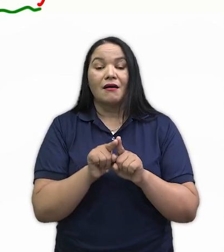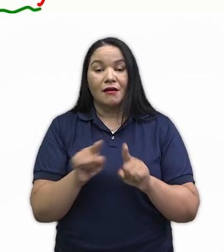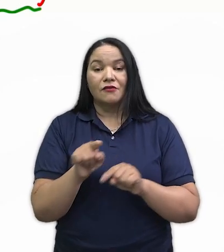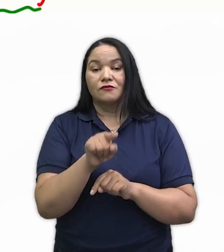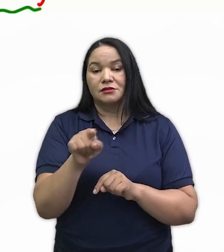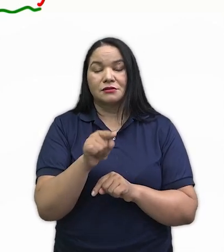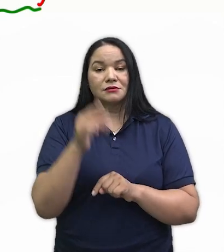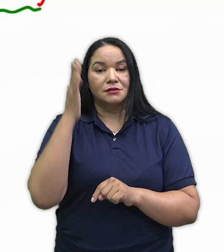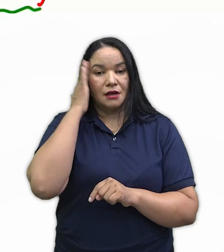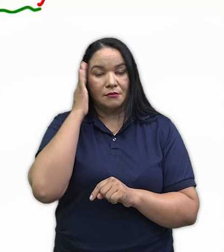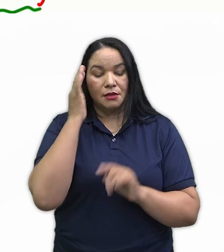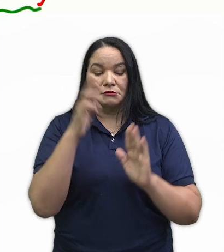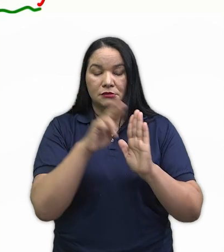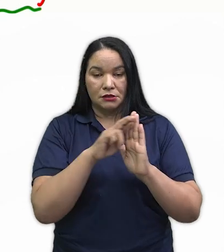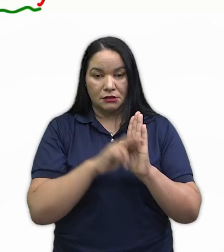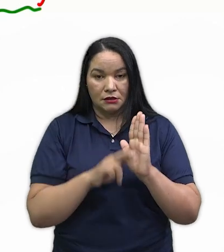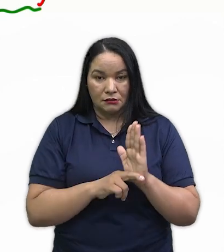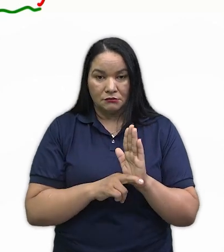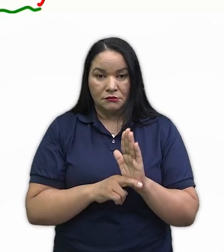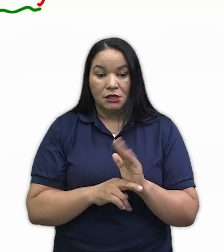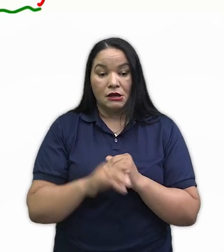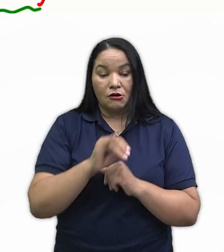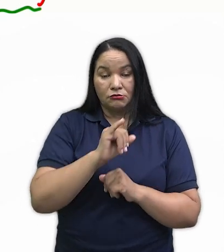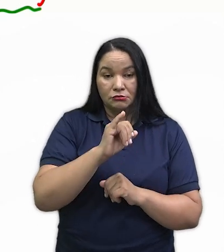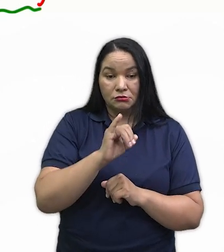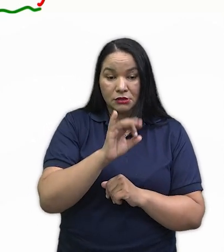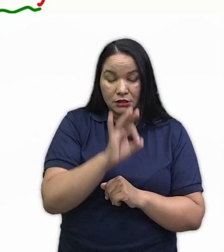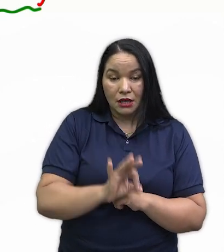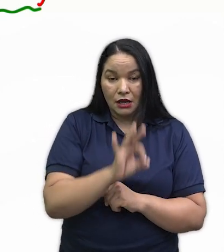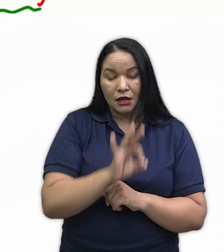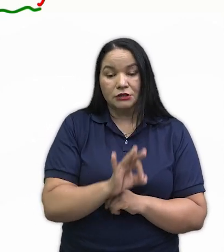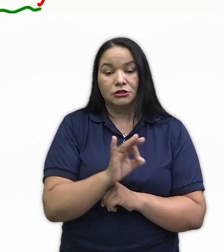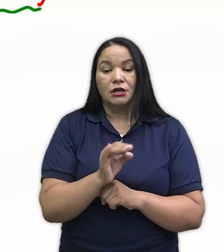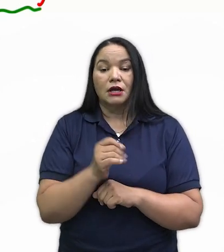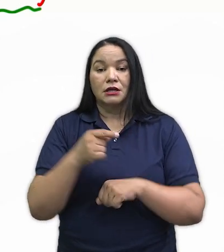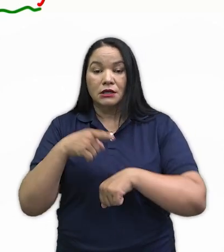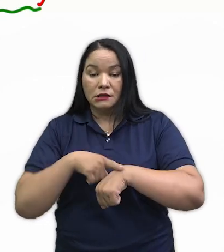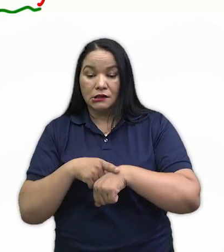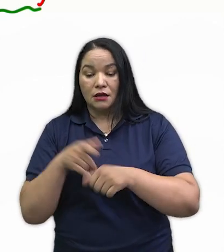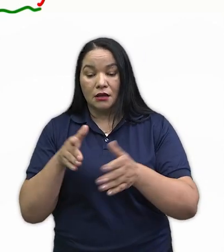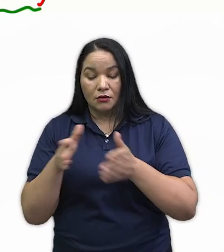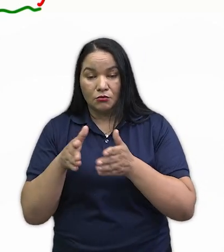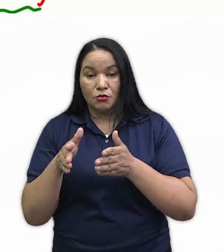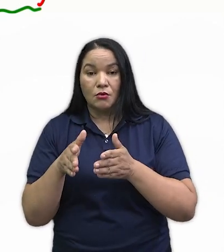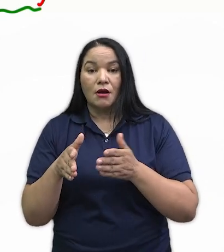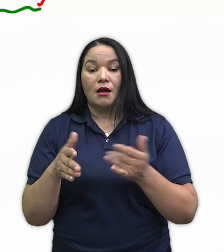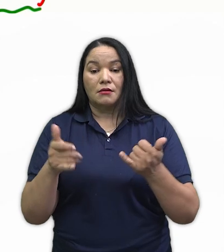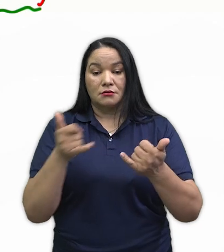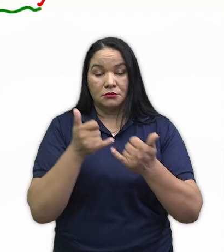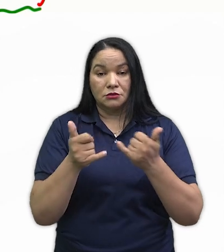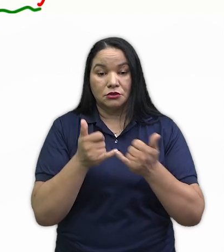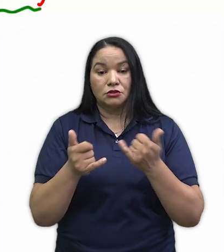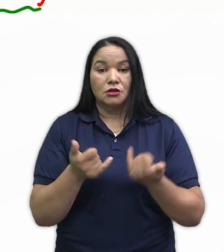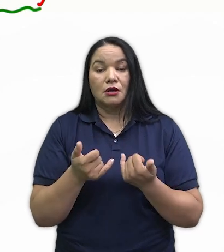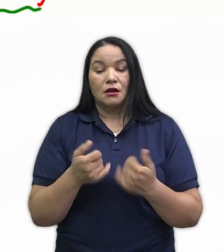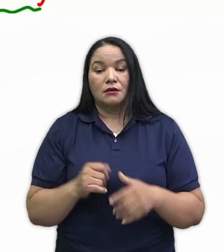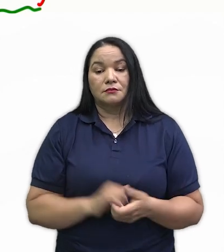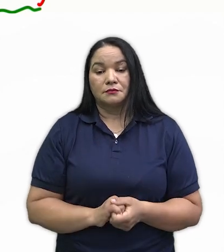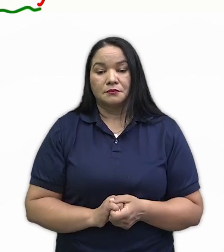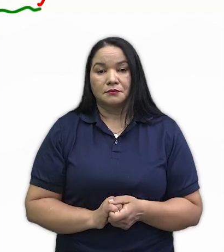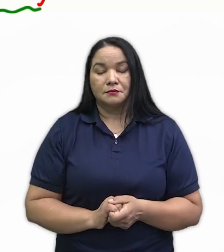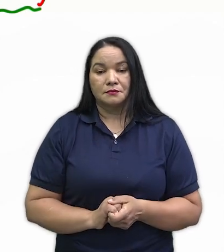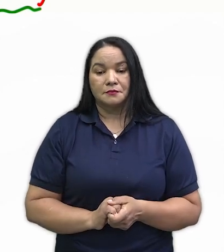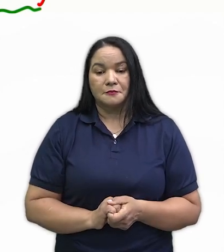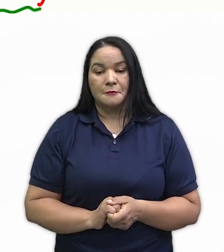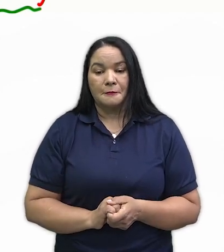dessa regra, tá? Taxa e tempo sempre estarão na mesma unidade de medida. Como nós temos aqui a